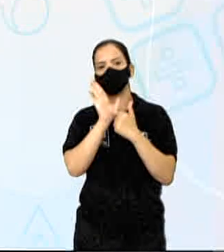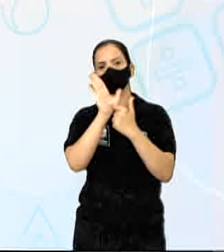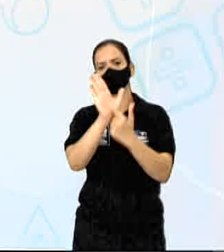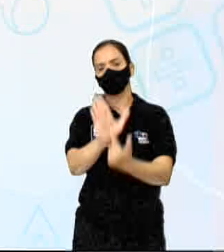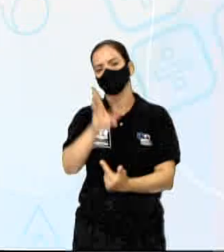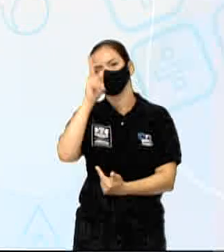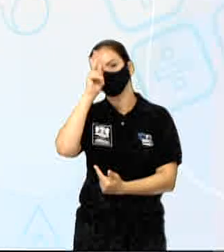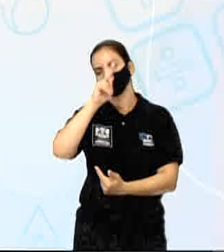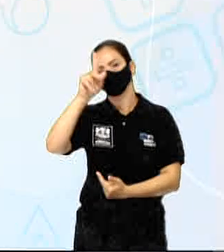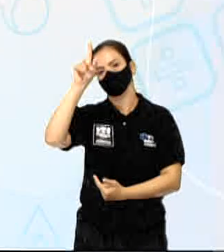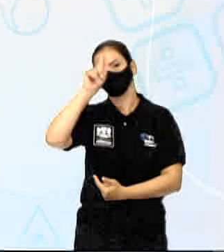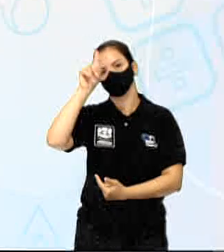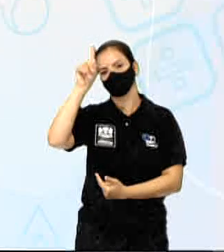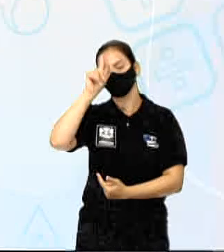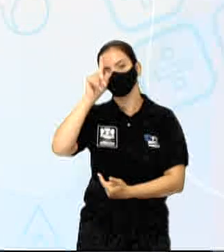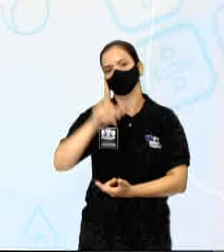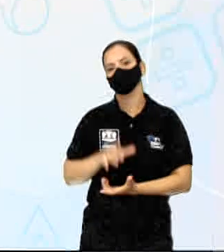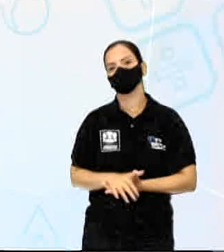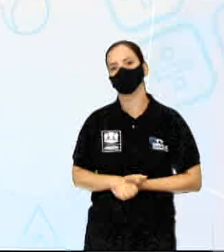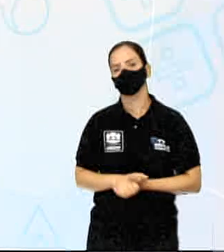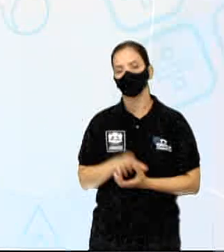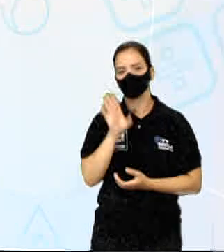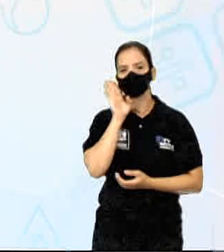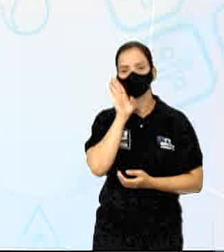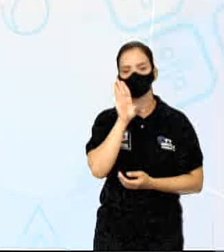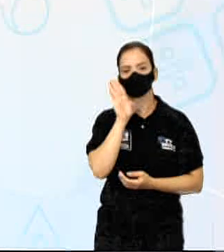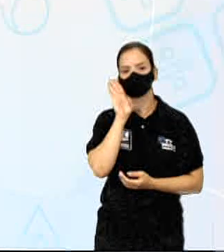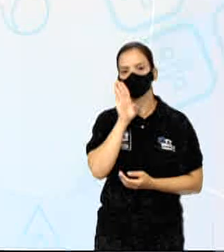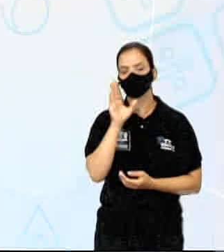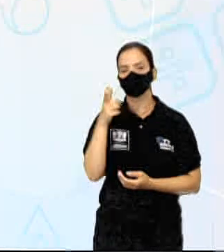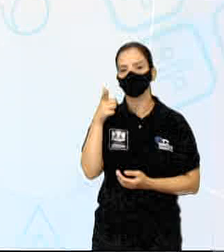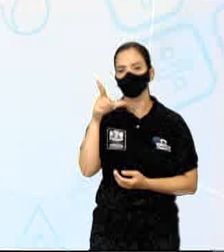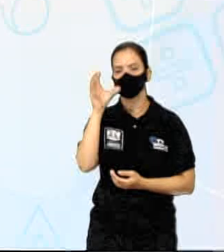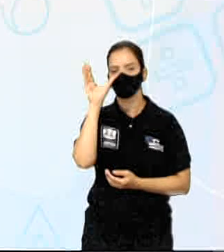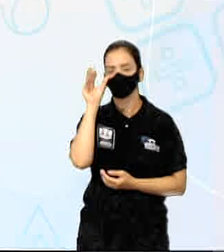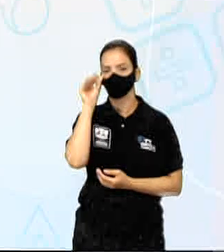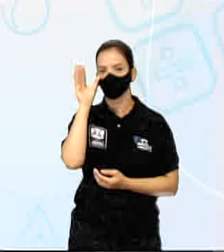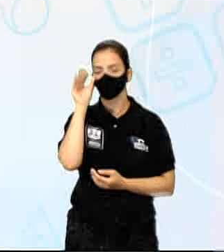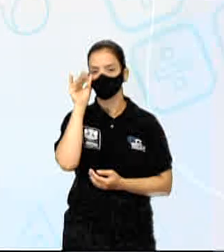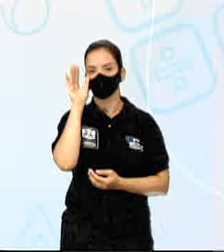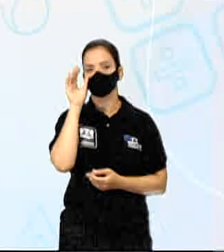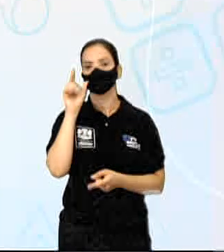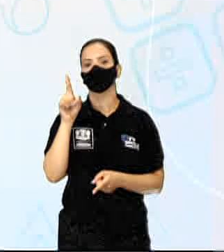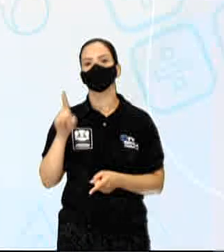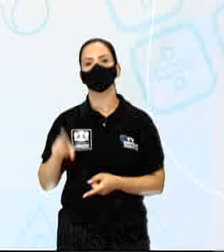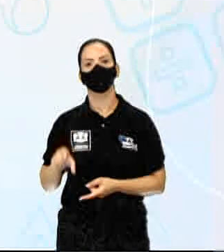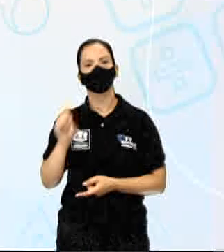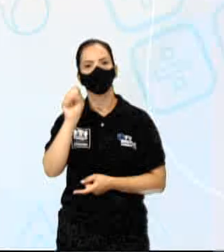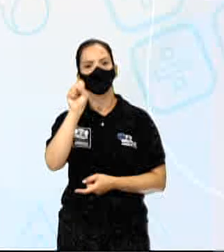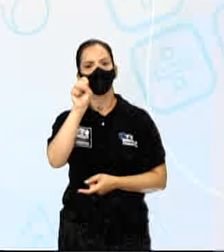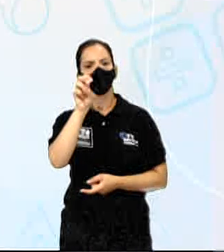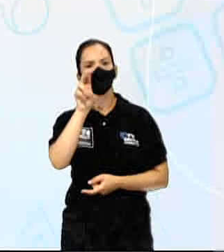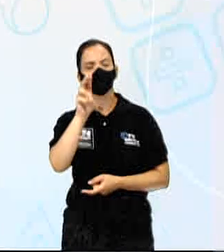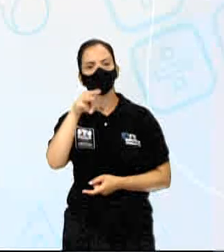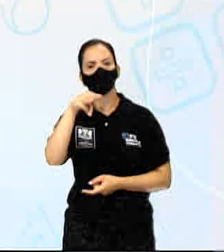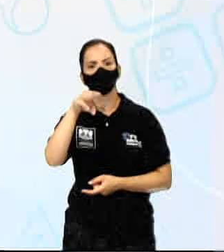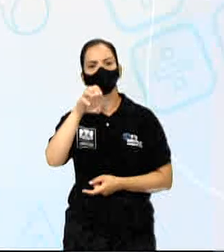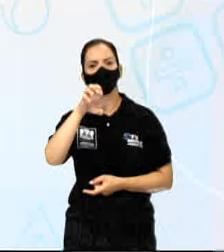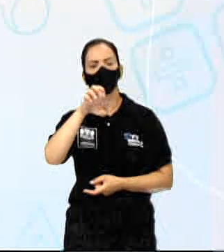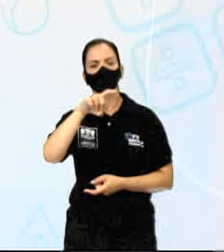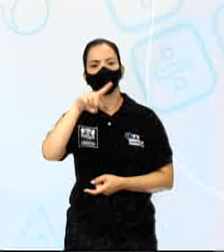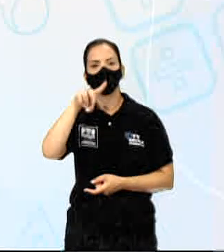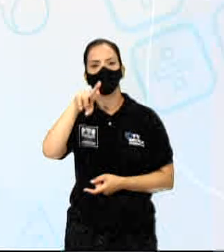desses personagens aí pra gente. Vê que legal. E outra curiosidade também é que sem os sumérios a gente não teria aí